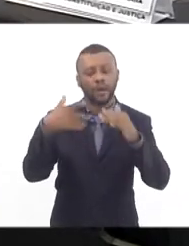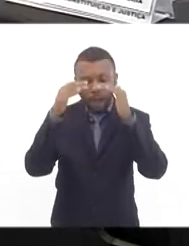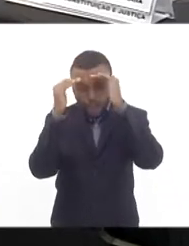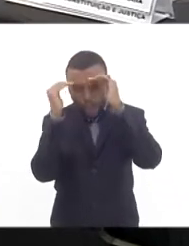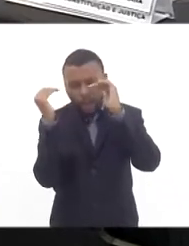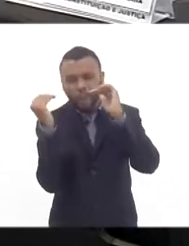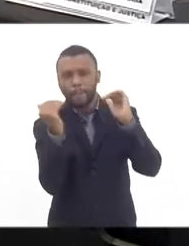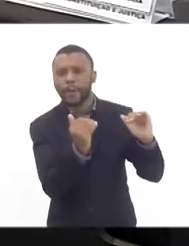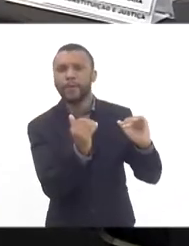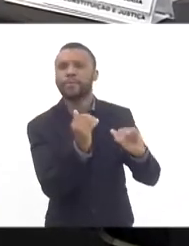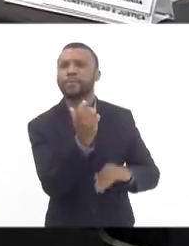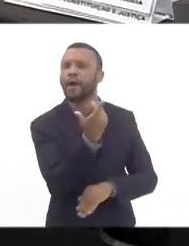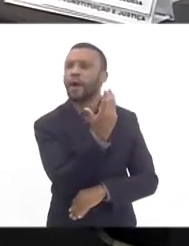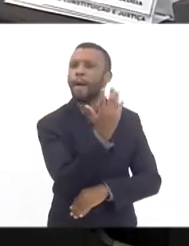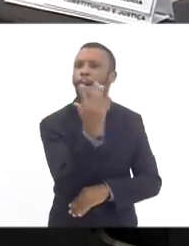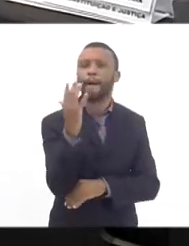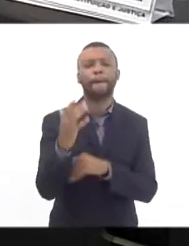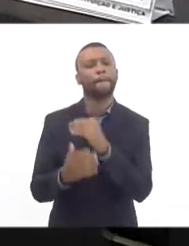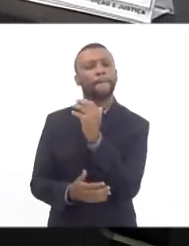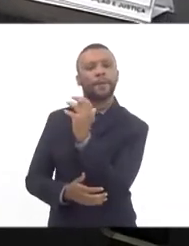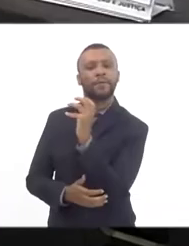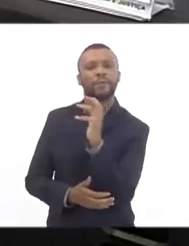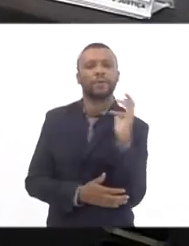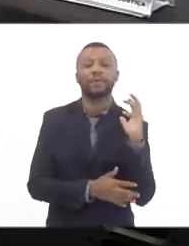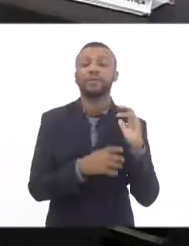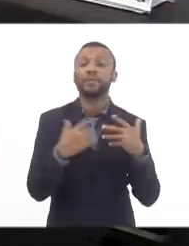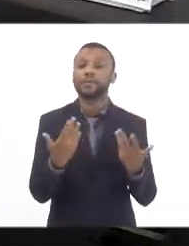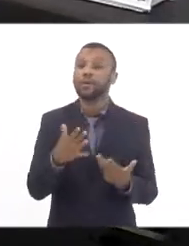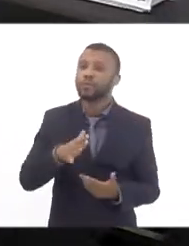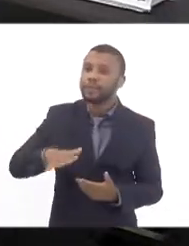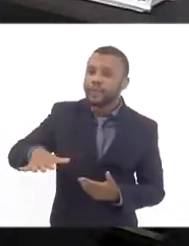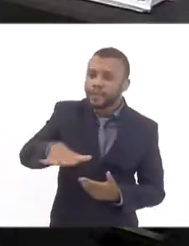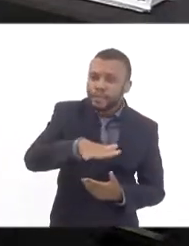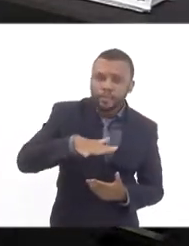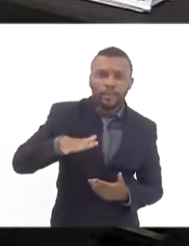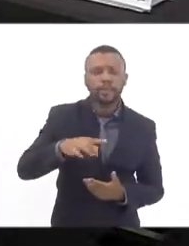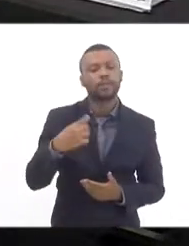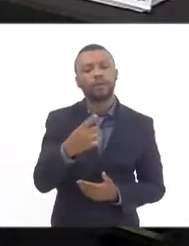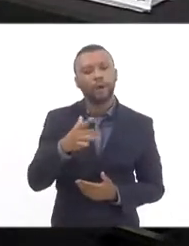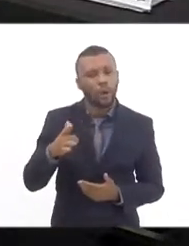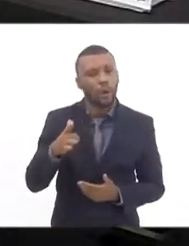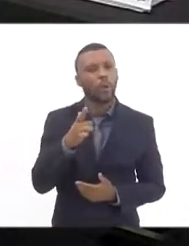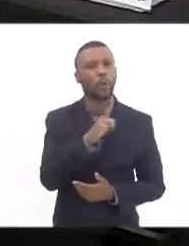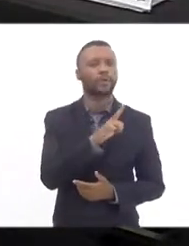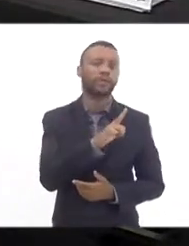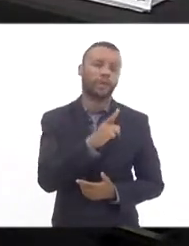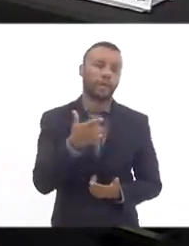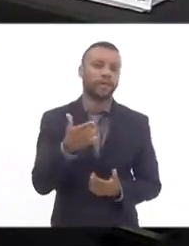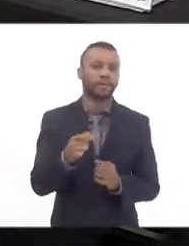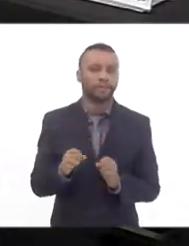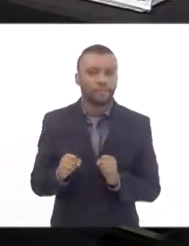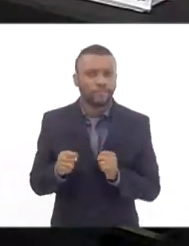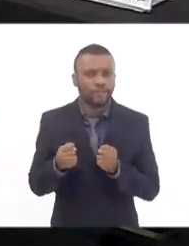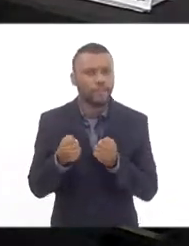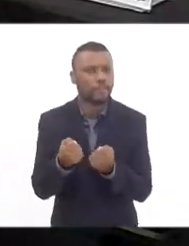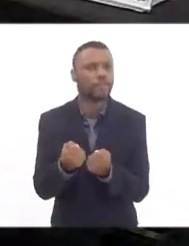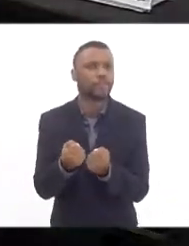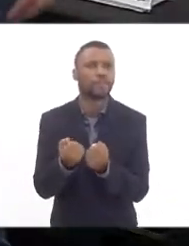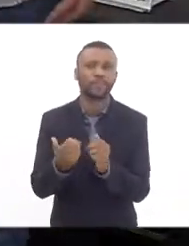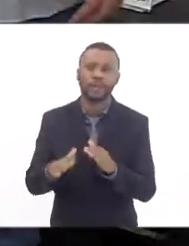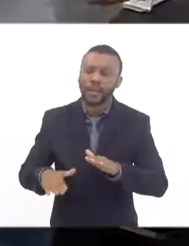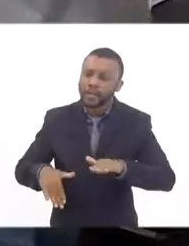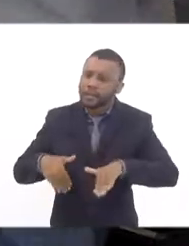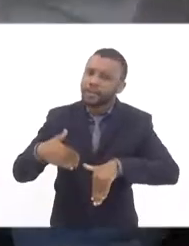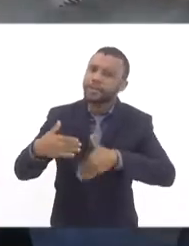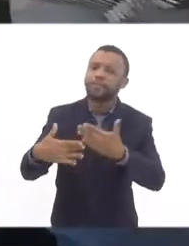meio ambiente. E são nesses espaços que a gente consegue fazer com que esse processo